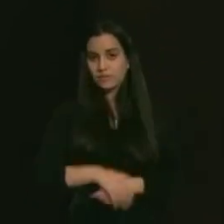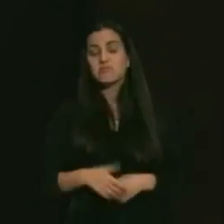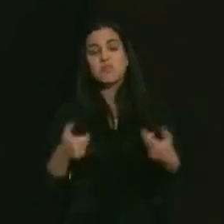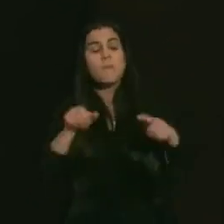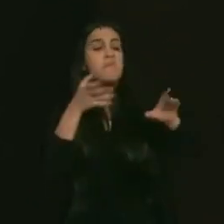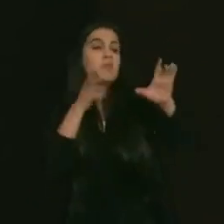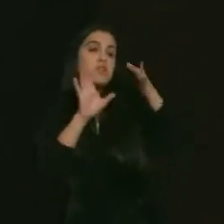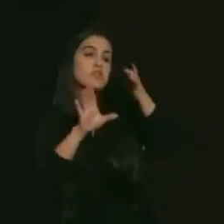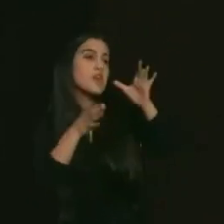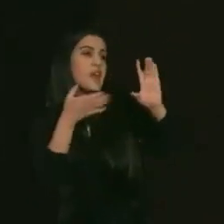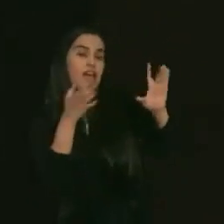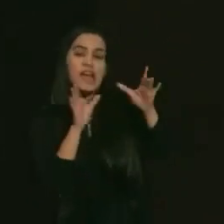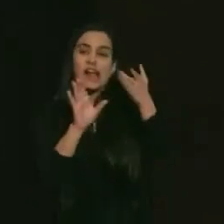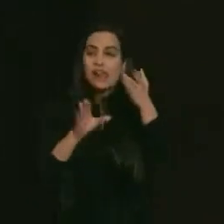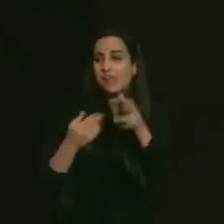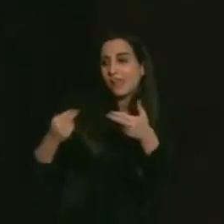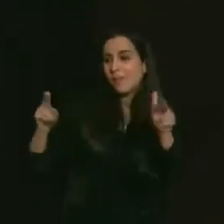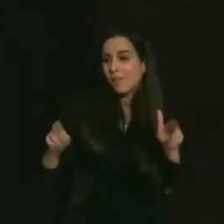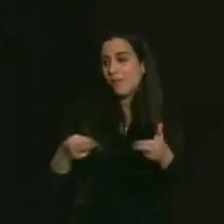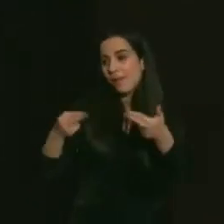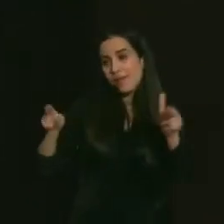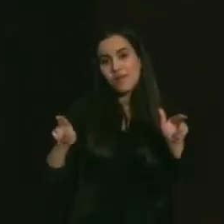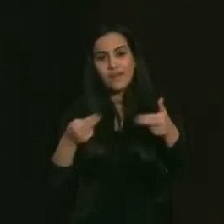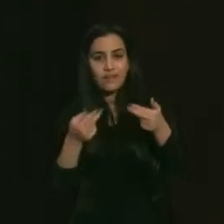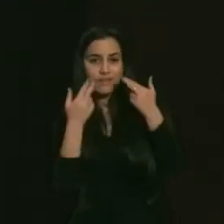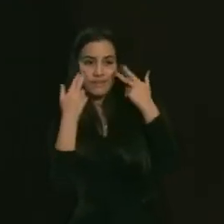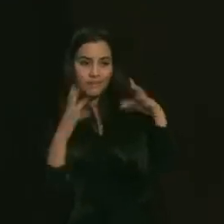cantar boi, boi, boi da cara preta, Raul